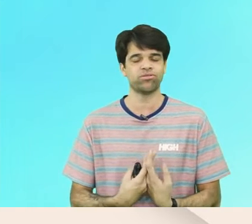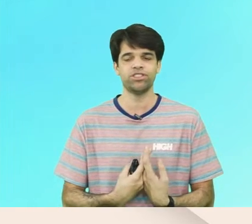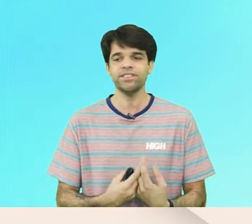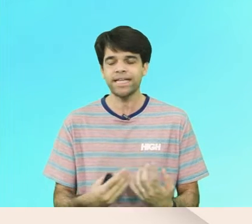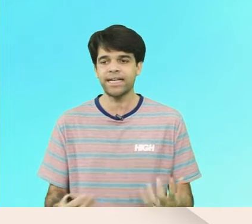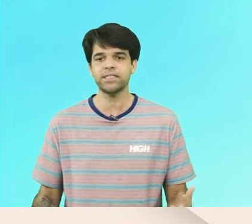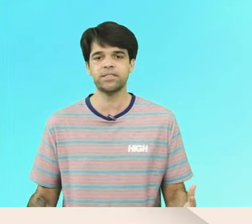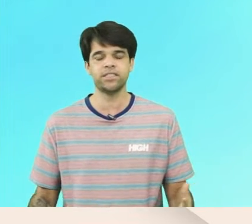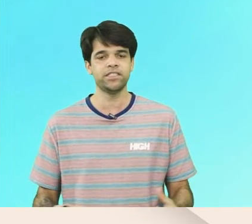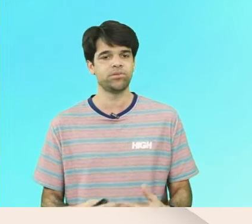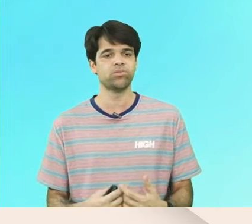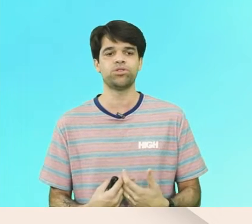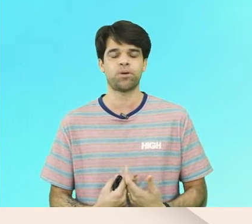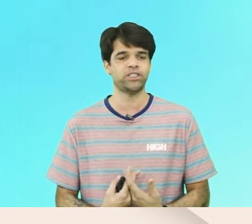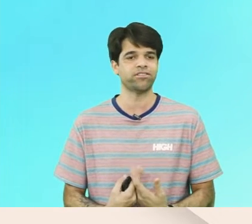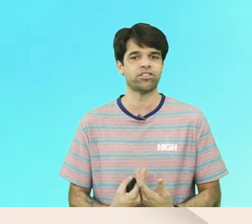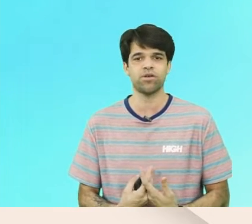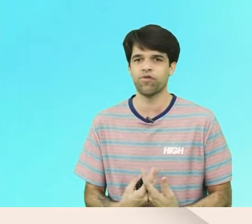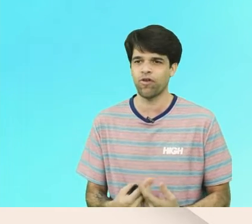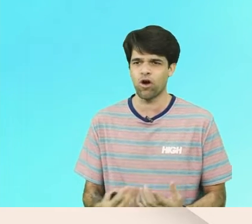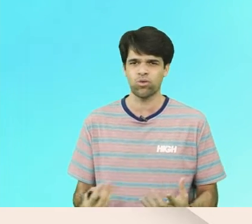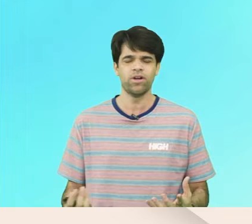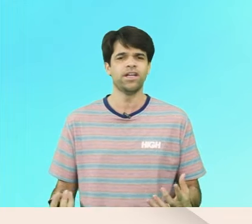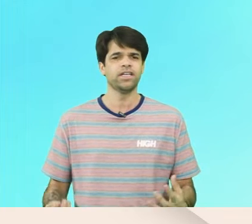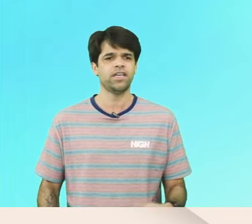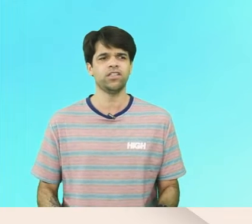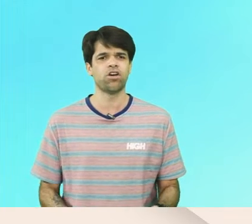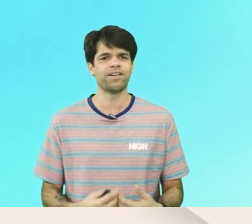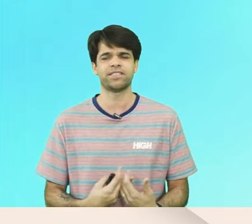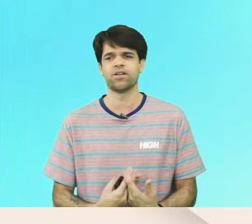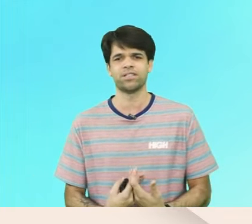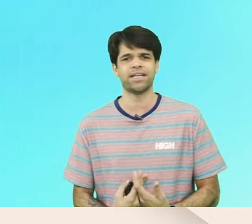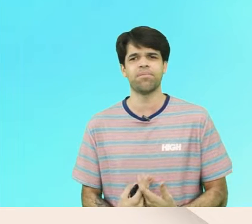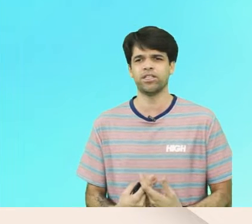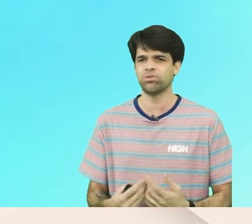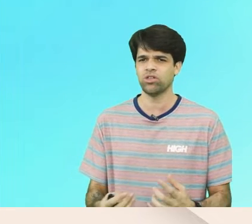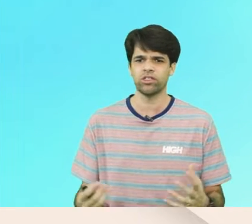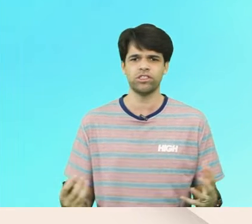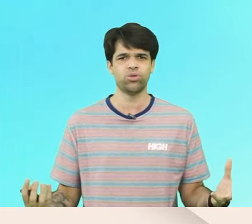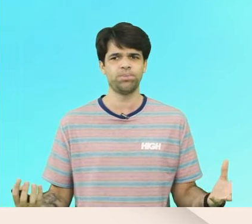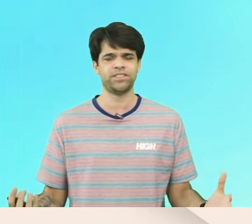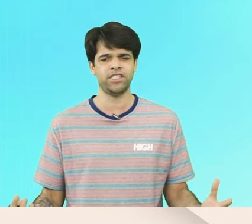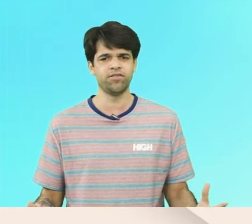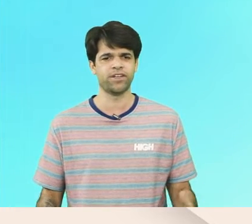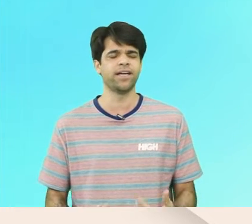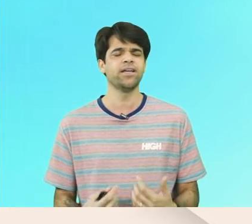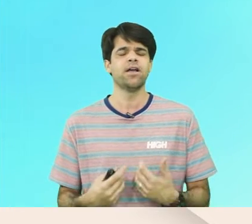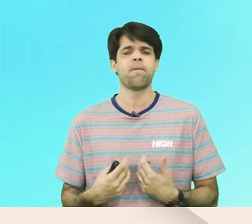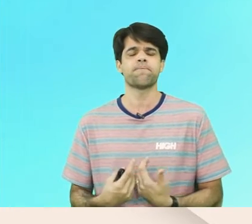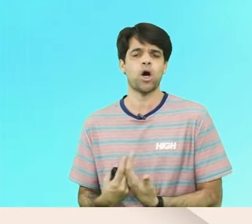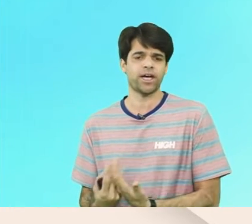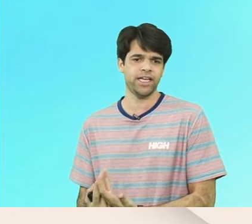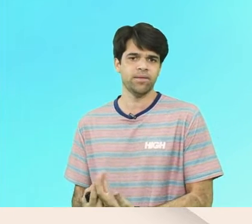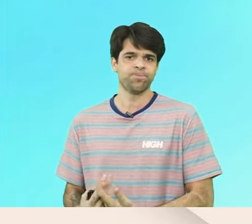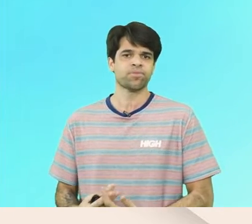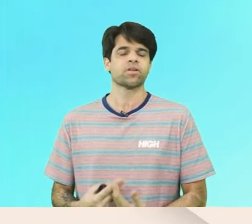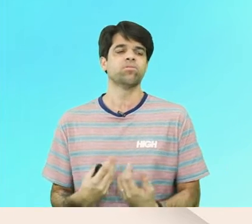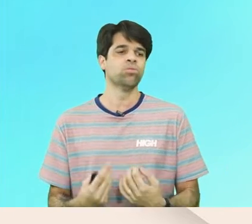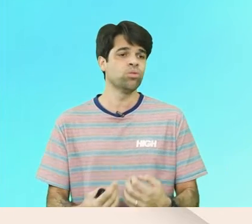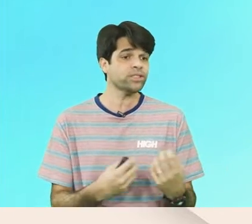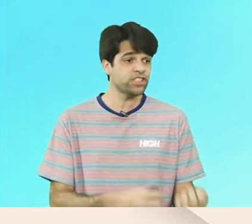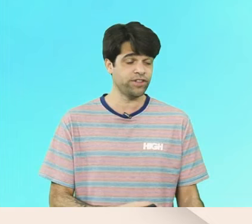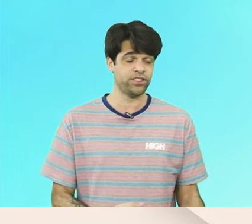vejo projetos interessantíssimos, projetos que têm um foco em inovação, até mesmo de ordem disruptiva, né?